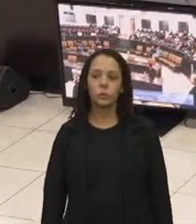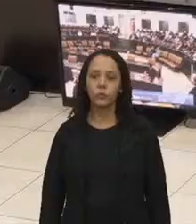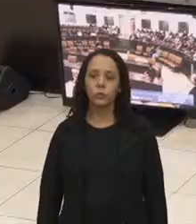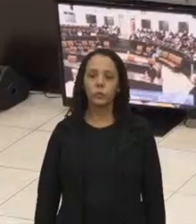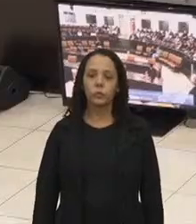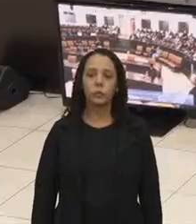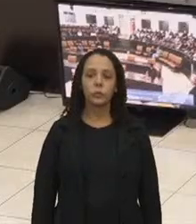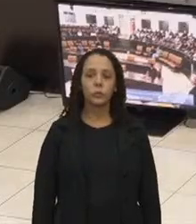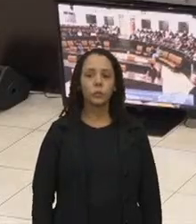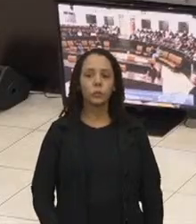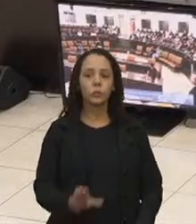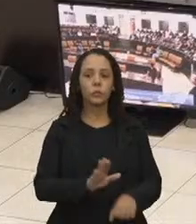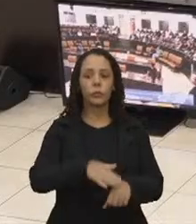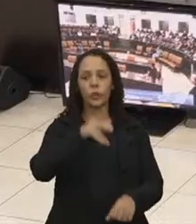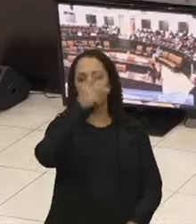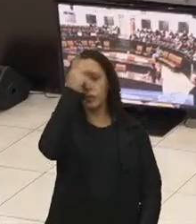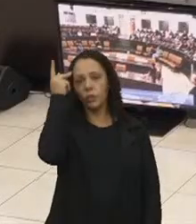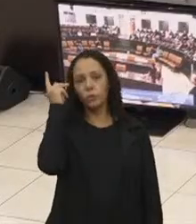Mais alguém?